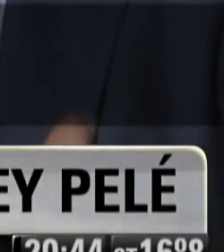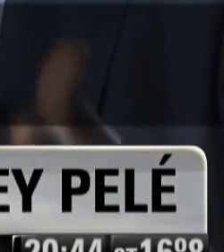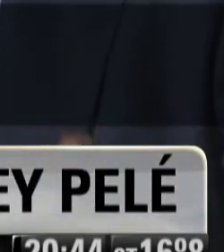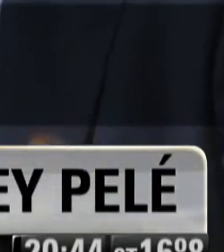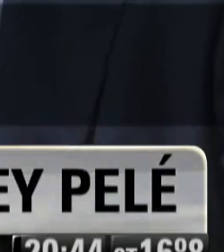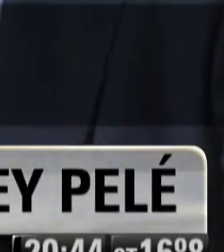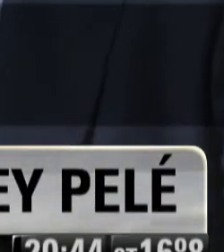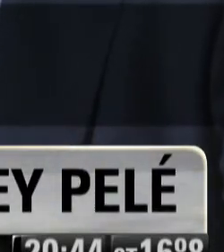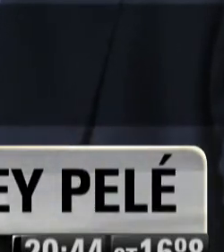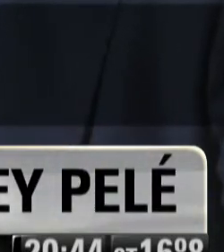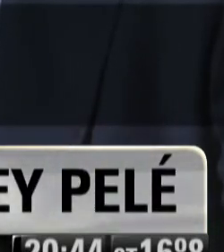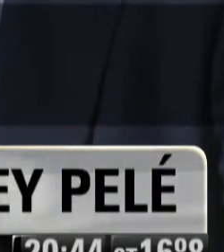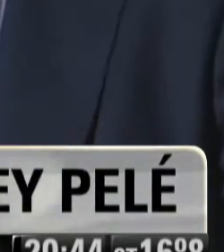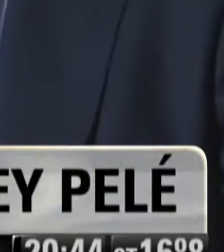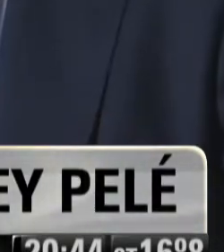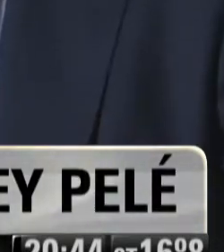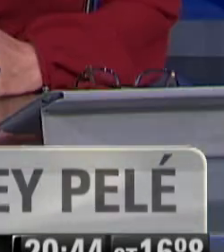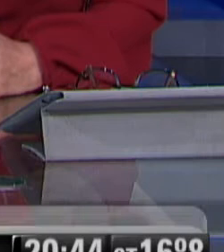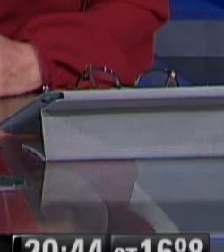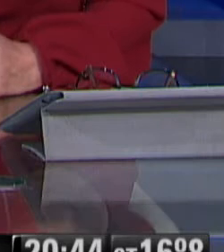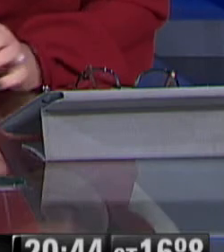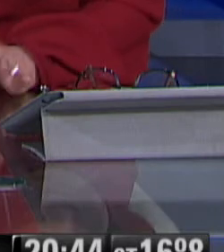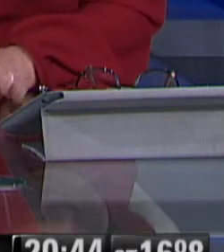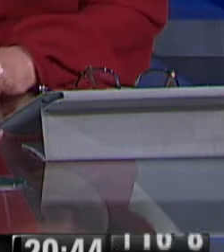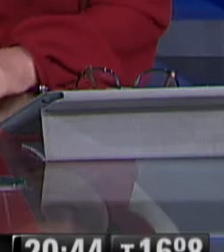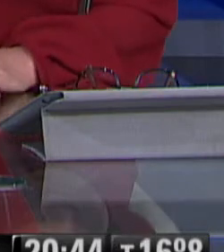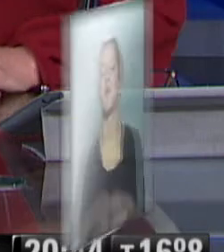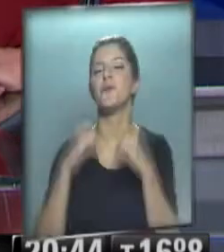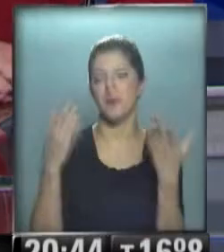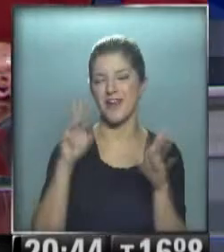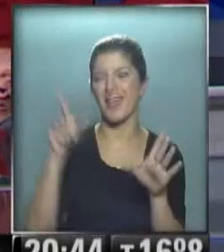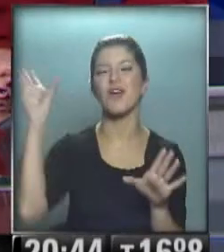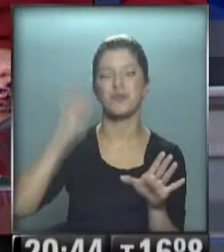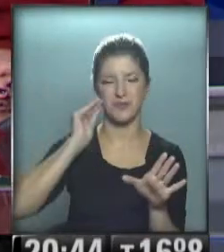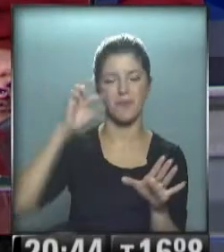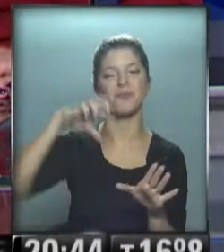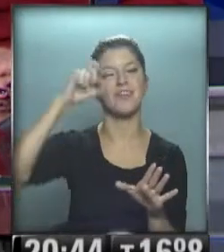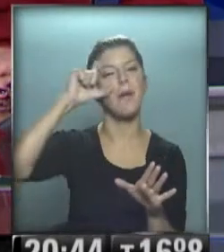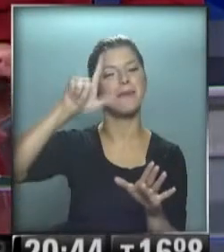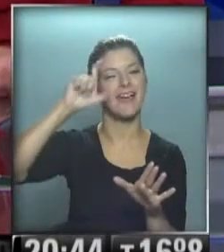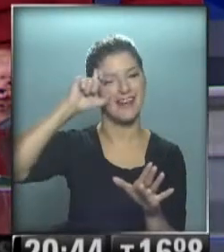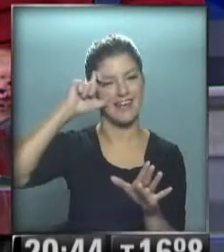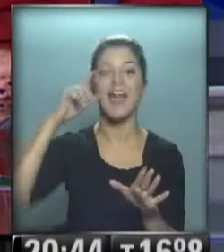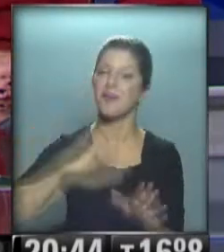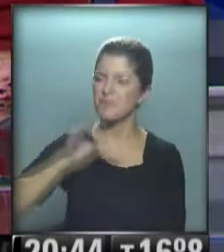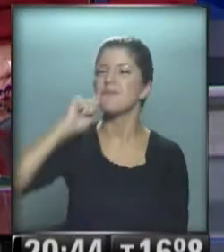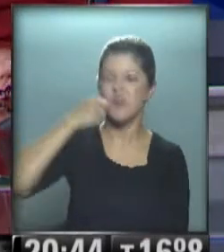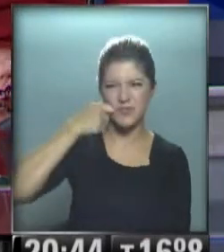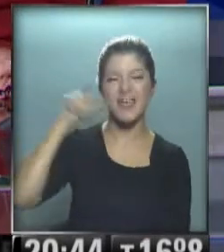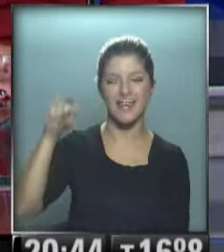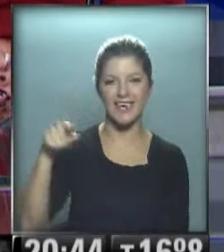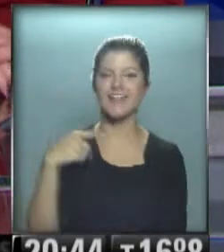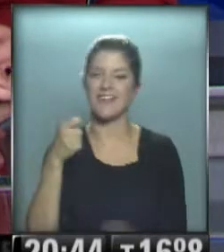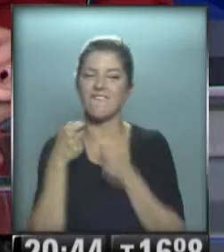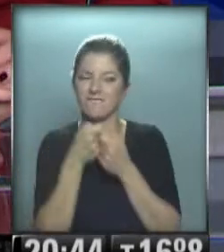casa nós vamos ter que mostrar isso. Bom, então, o que dizia Pelé, não me gusta que Pelé ponga de